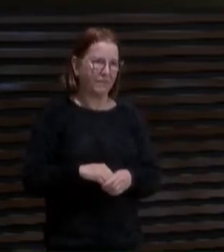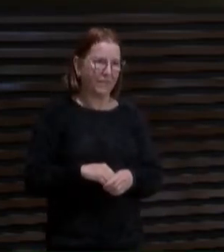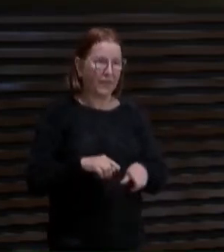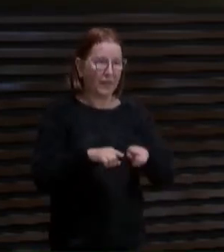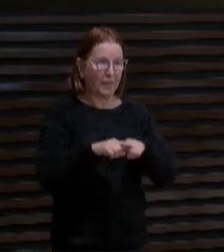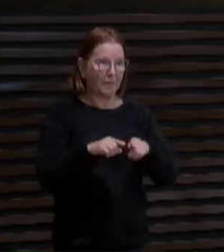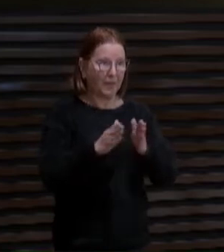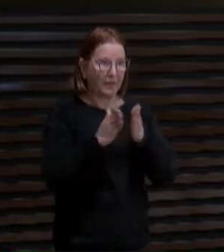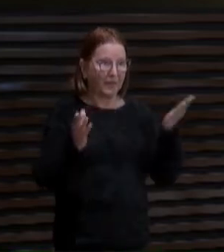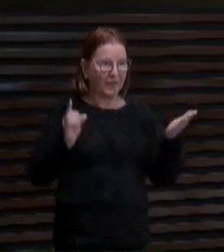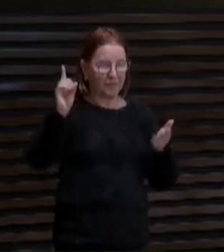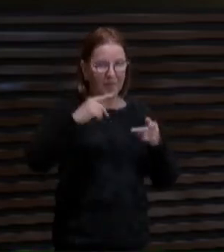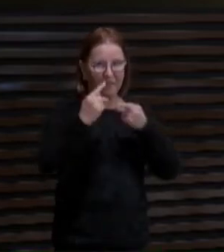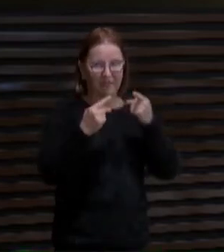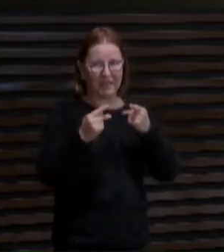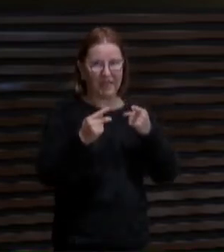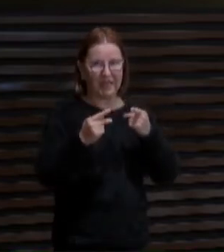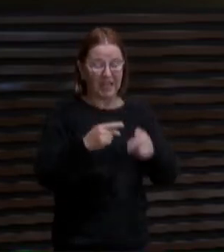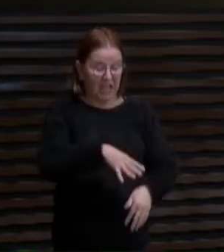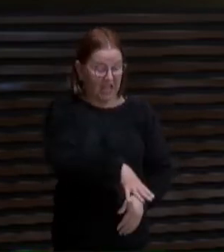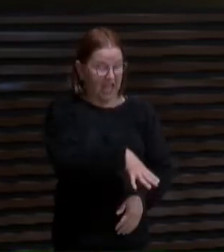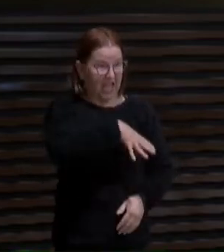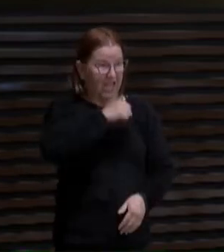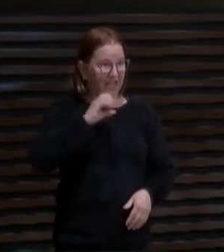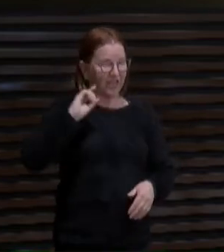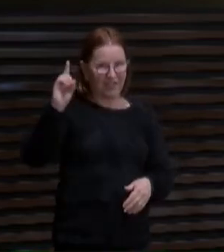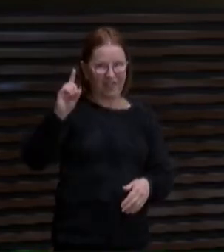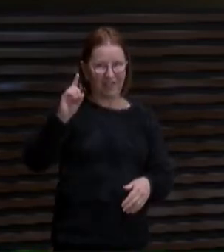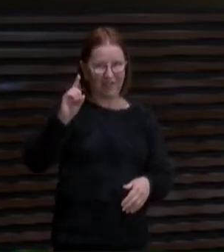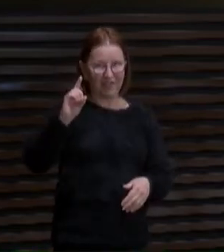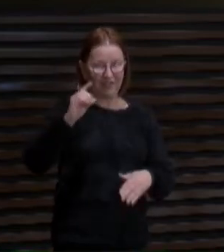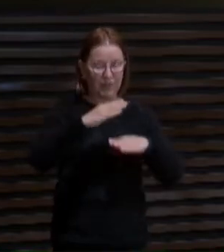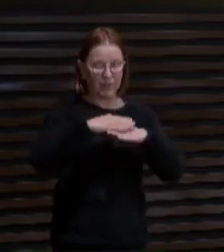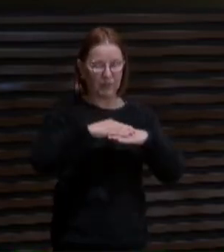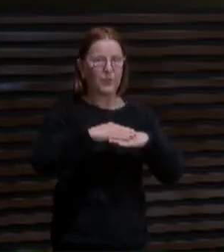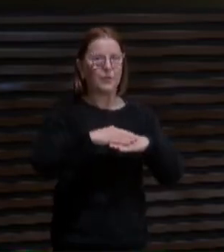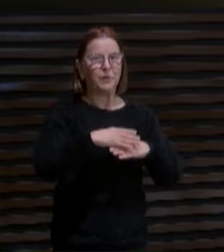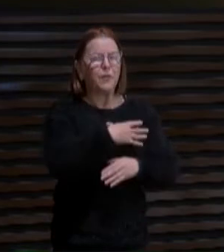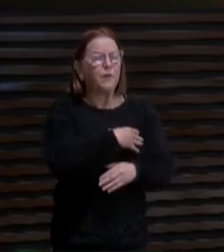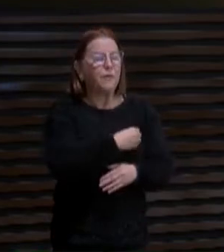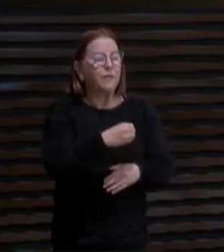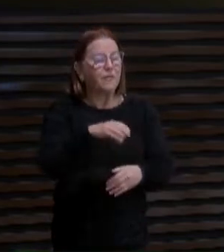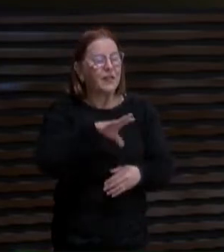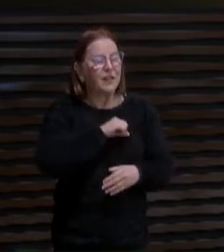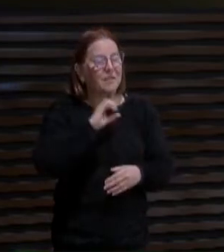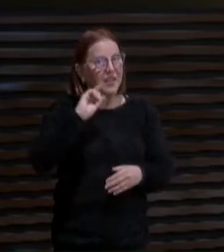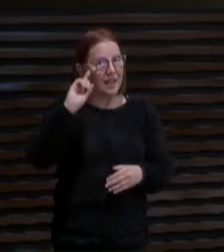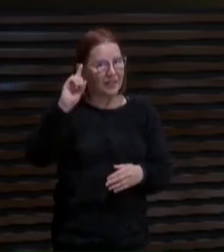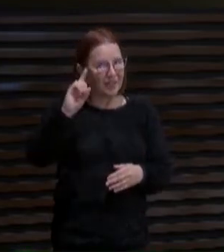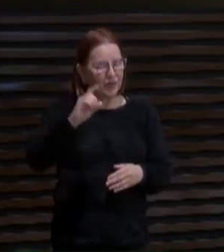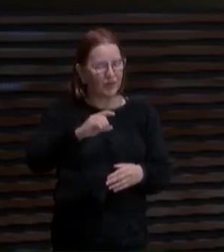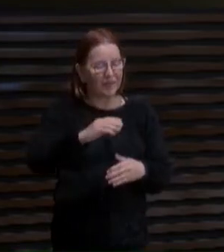amado dele que o filho amado dele fez uma obra lá por mim naquela Cruz Você lembra daquele texto